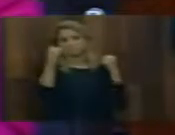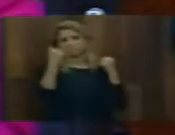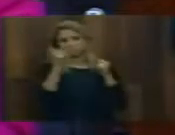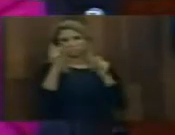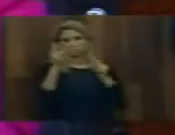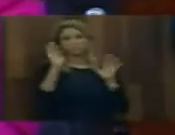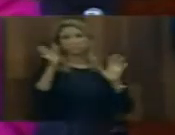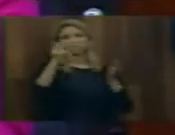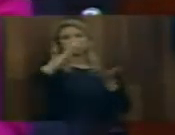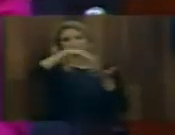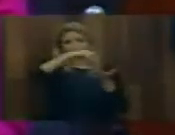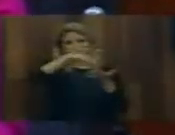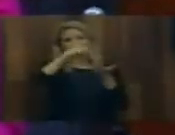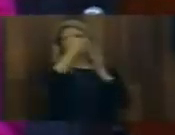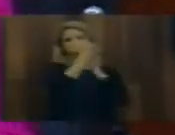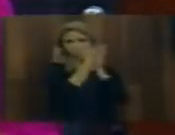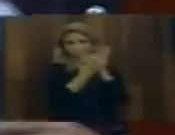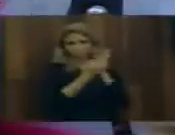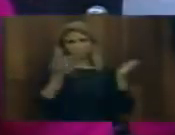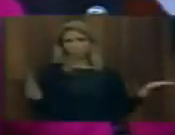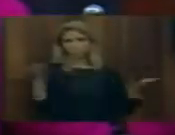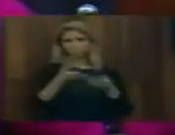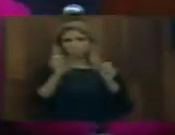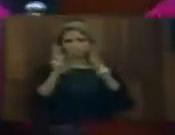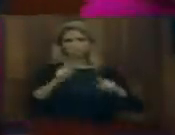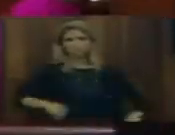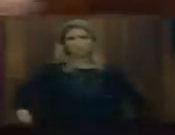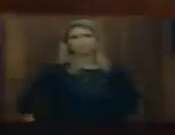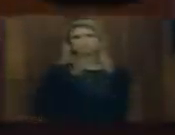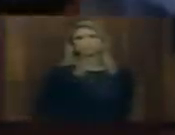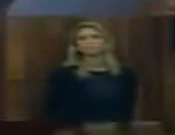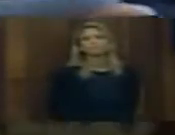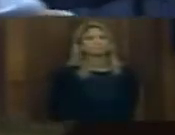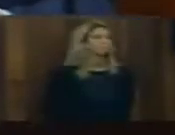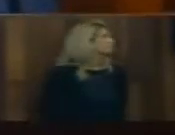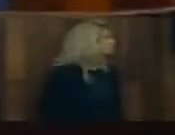Lido o expediente do dia, senhor presidente.